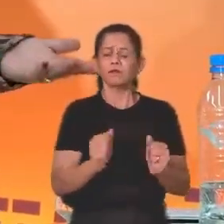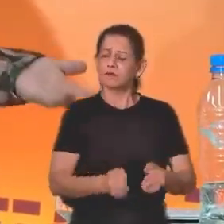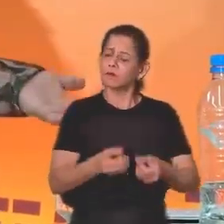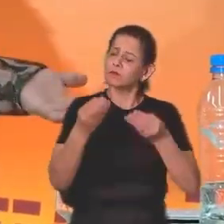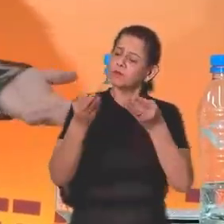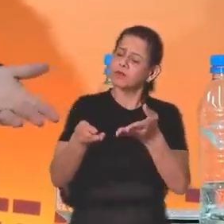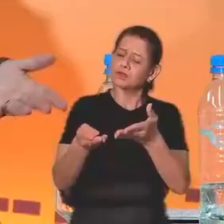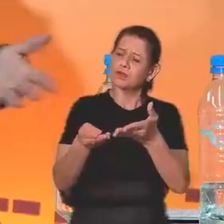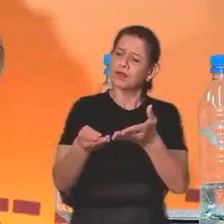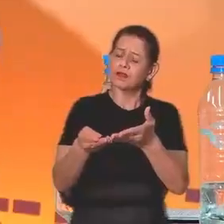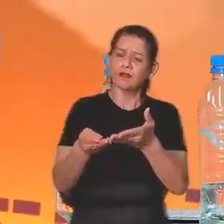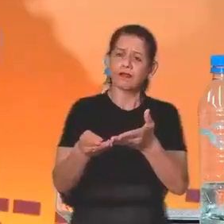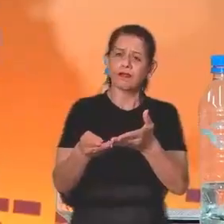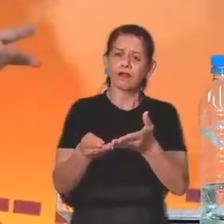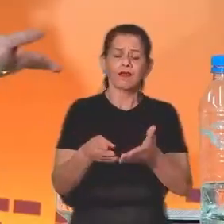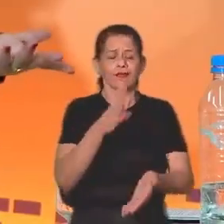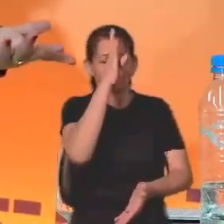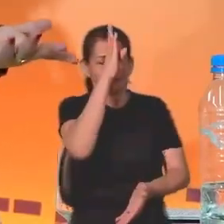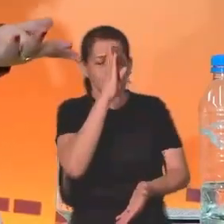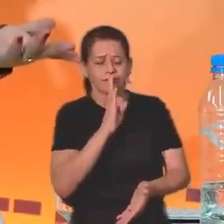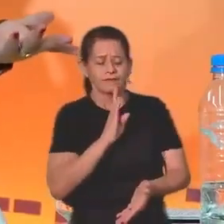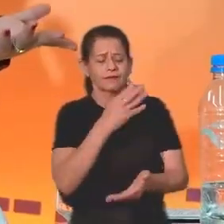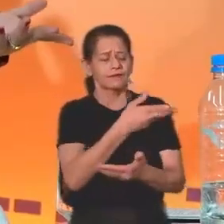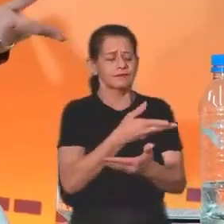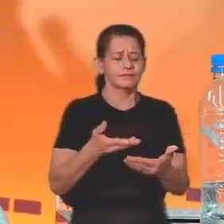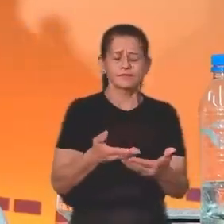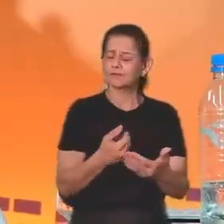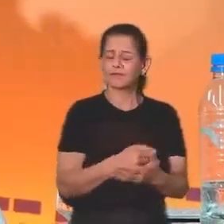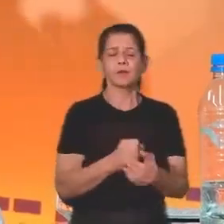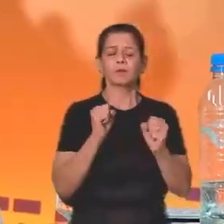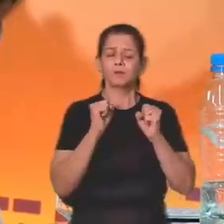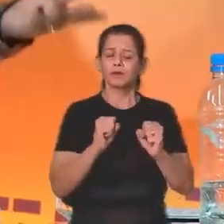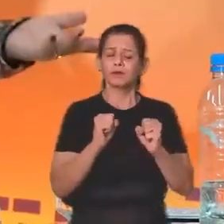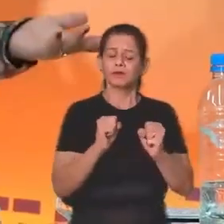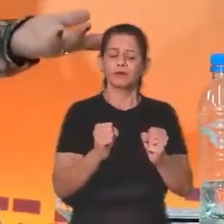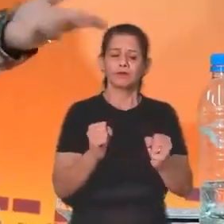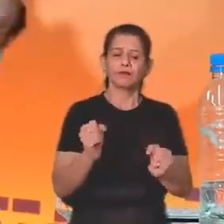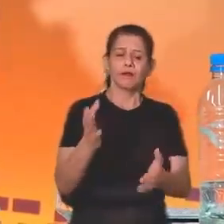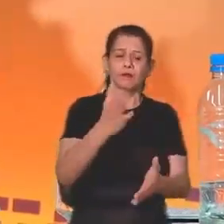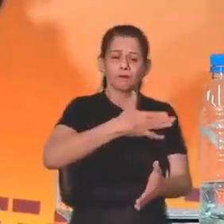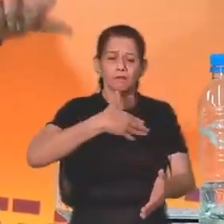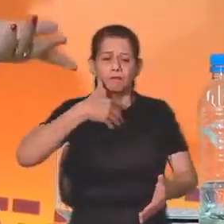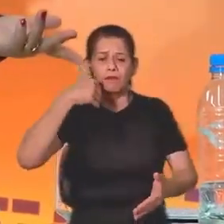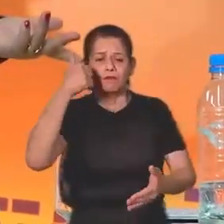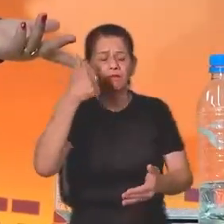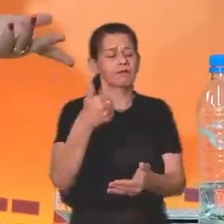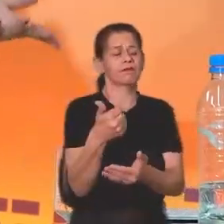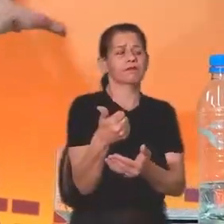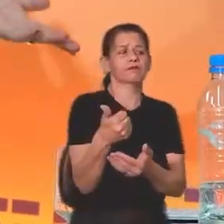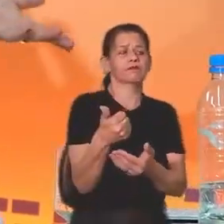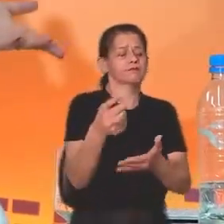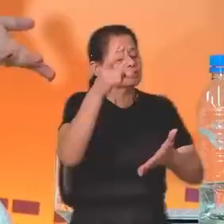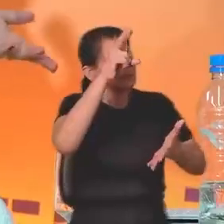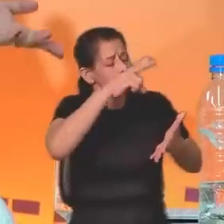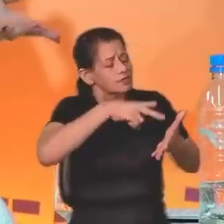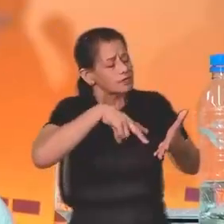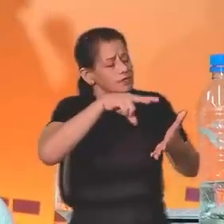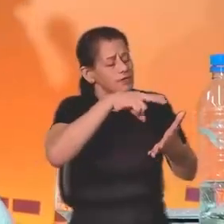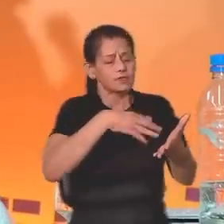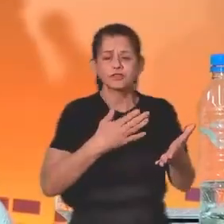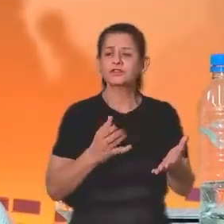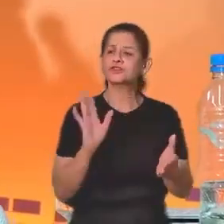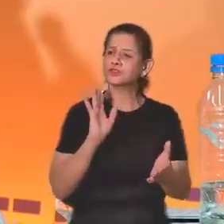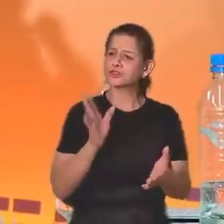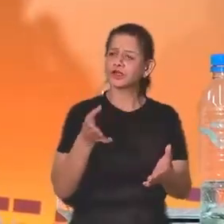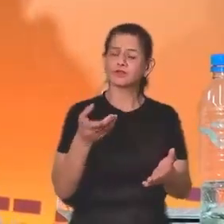ir lá de graça. Tem vários livros que você pode ler, melhorar a sua leitura, melhorar a sua escrita, que você gosta de escrever, né? Aí